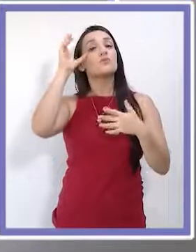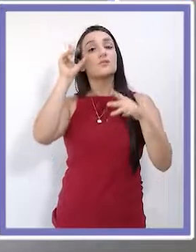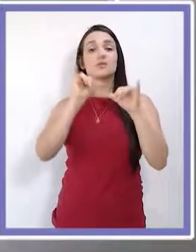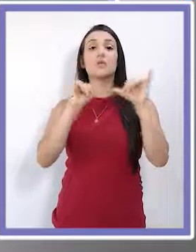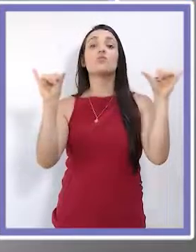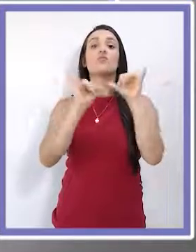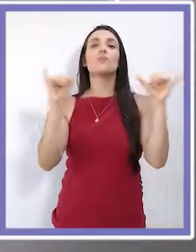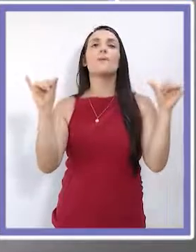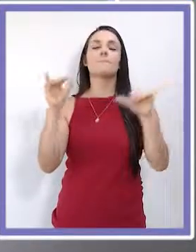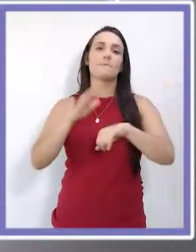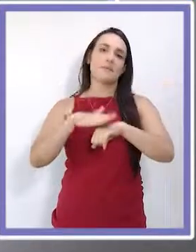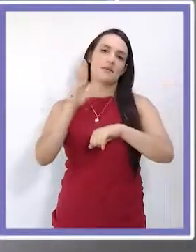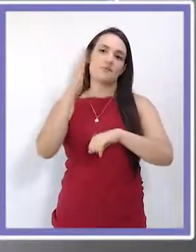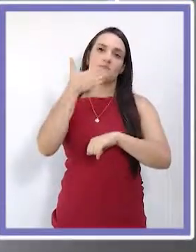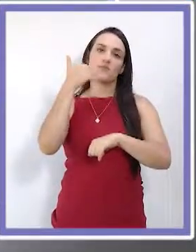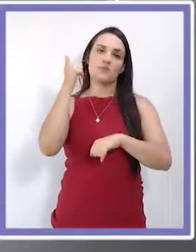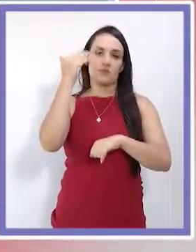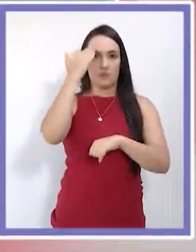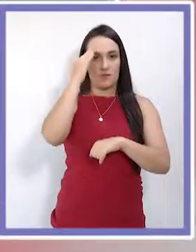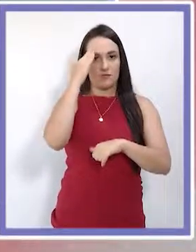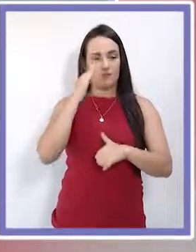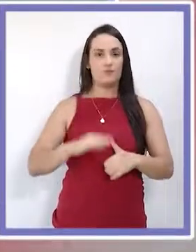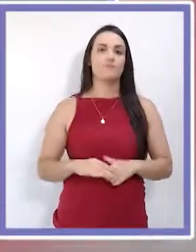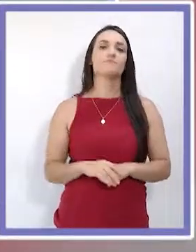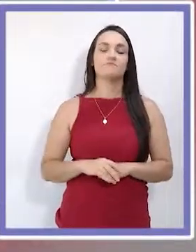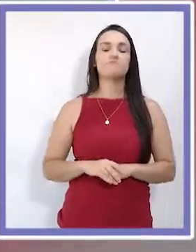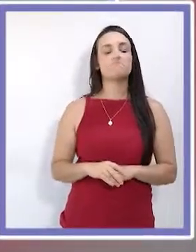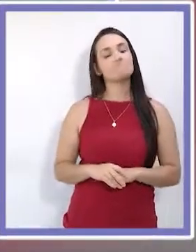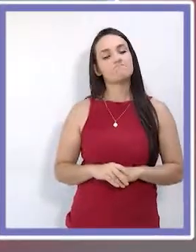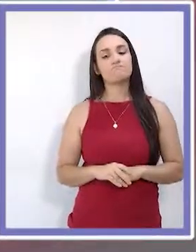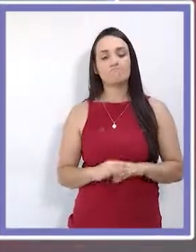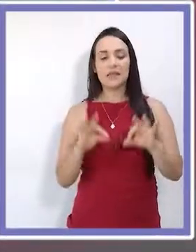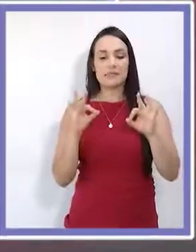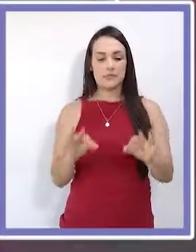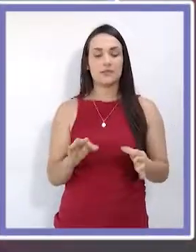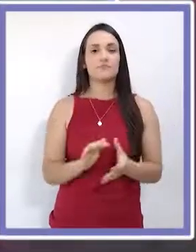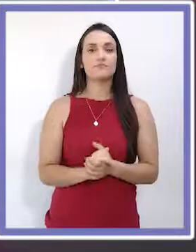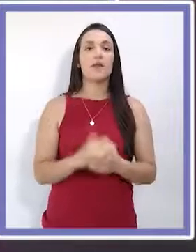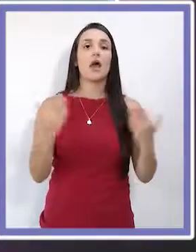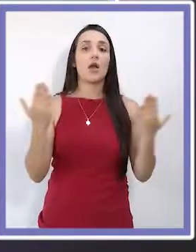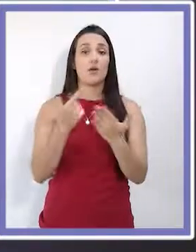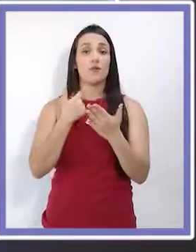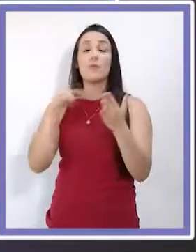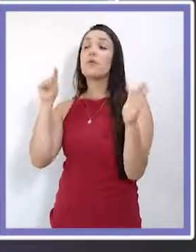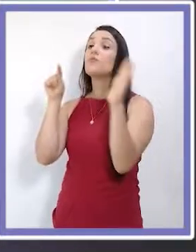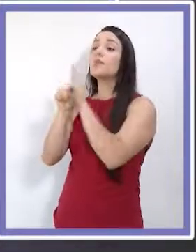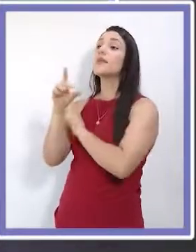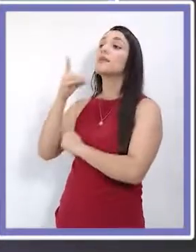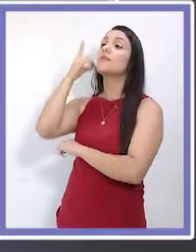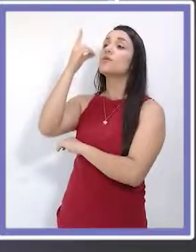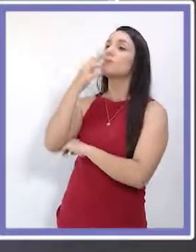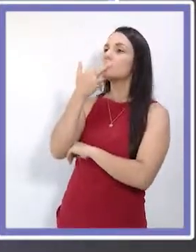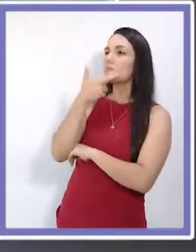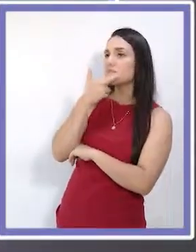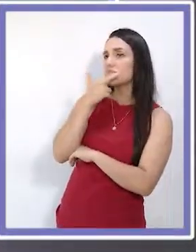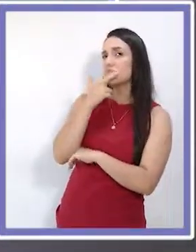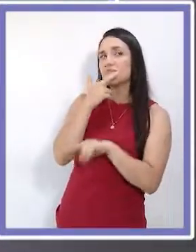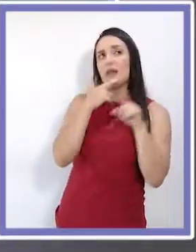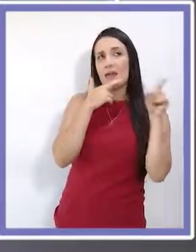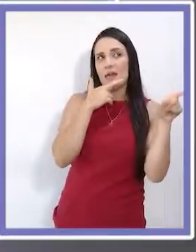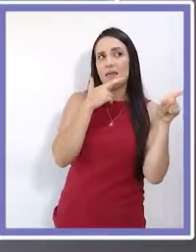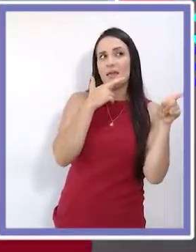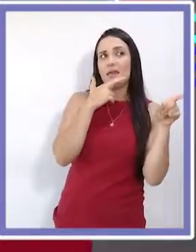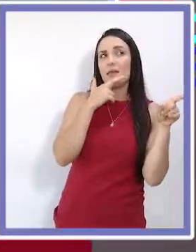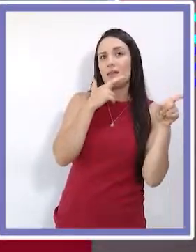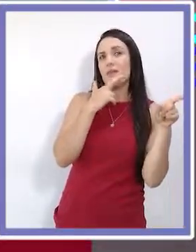faz muita diferença nesse processo de doação transplante. É isso aí. Então, eu começo perguntando com o deputado Renato Câmara.